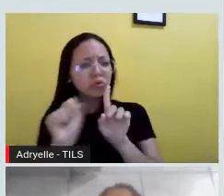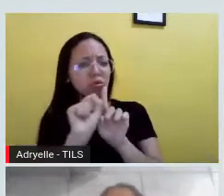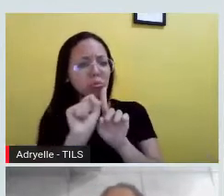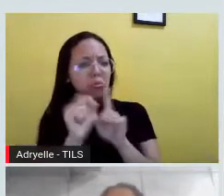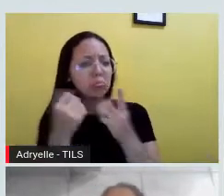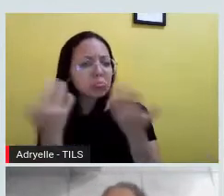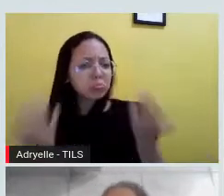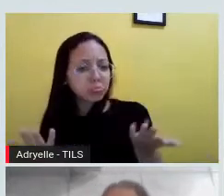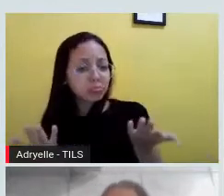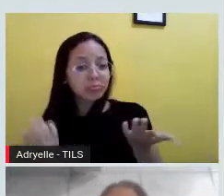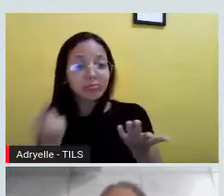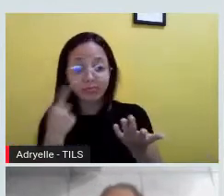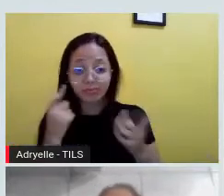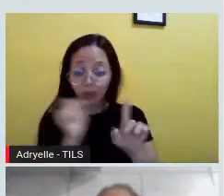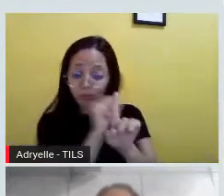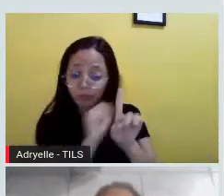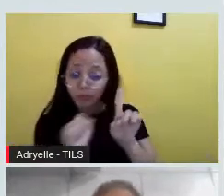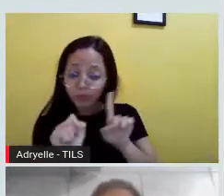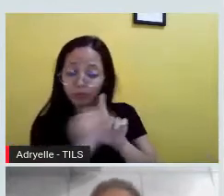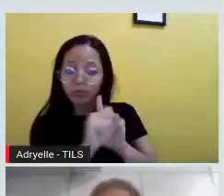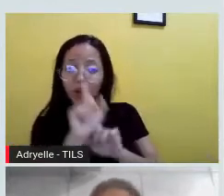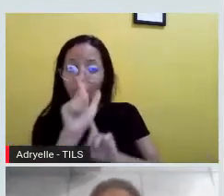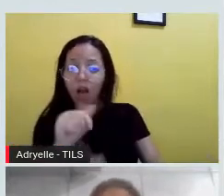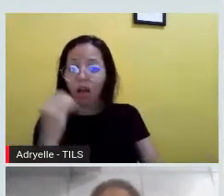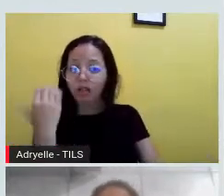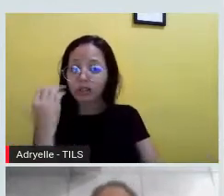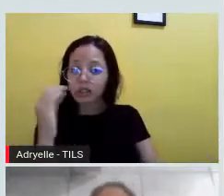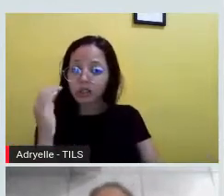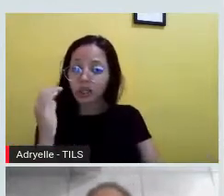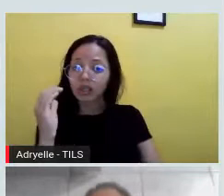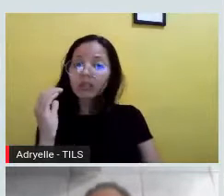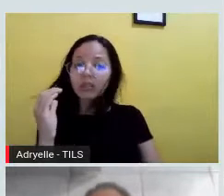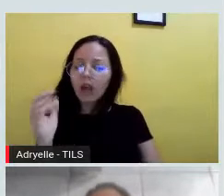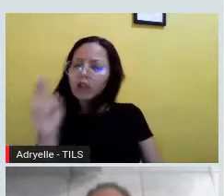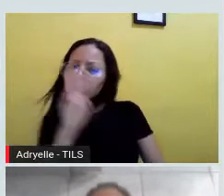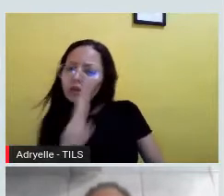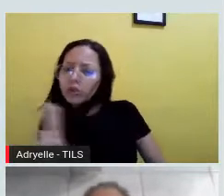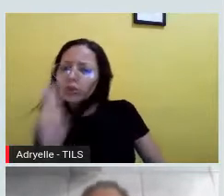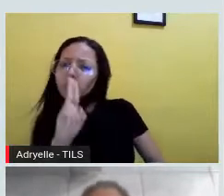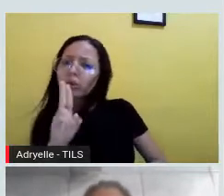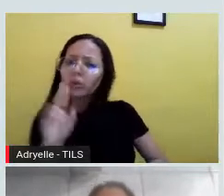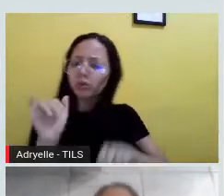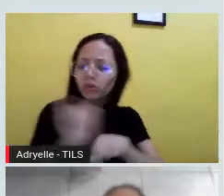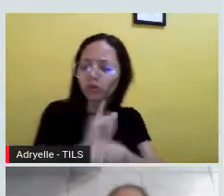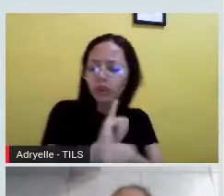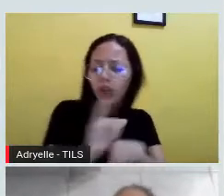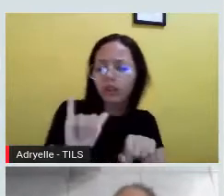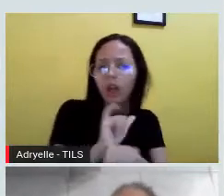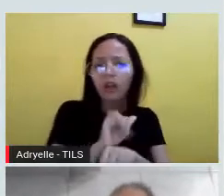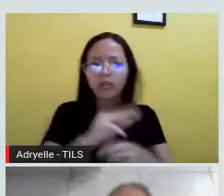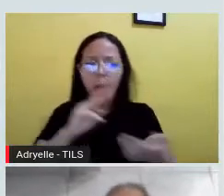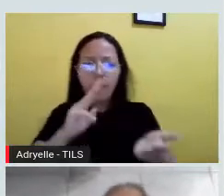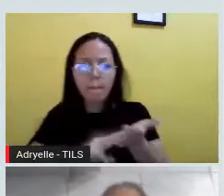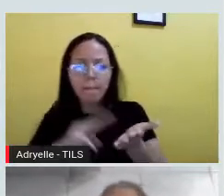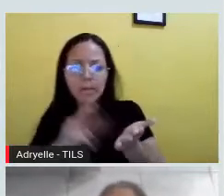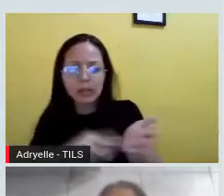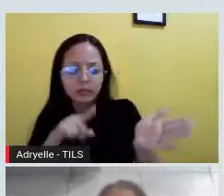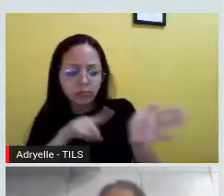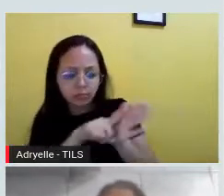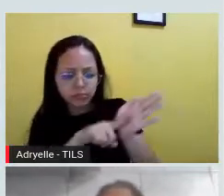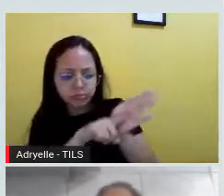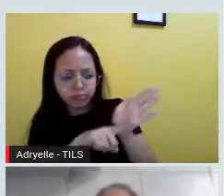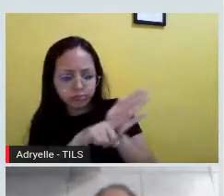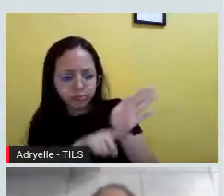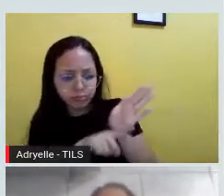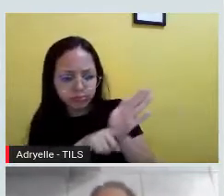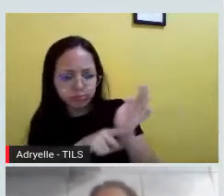Então, sociologia, ela é uma ciência que utiliza técnicas e métodos de